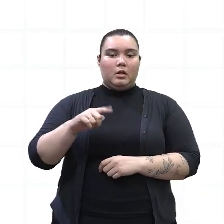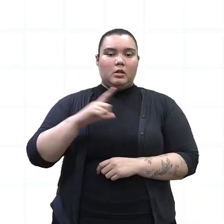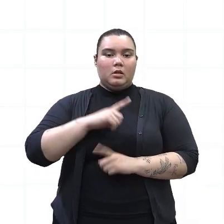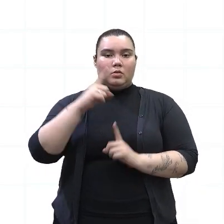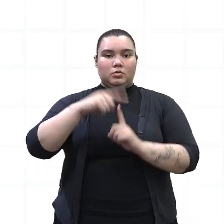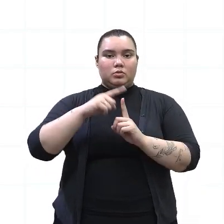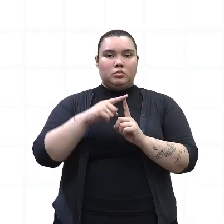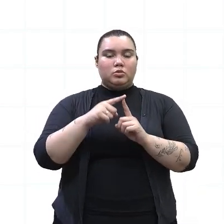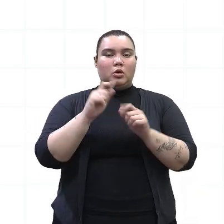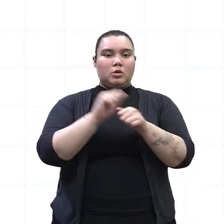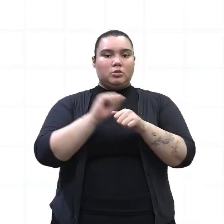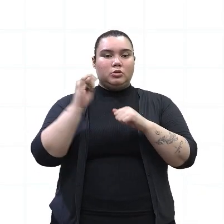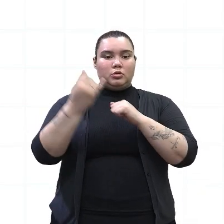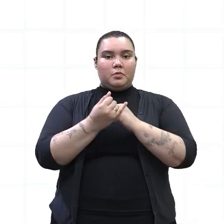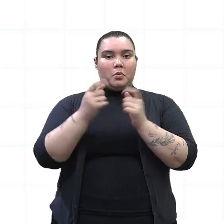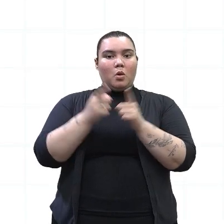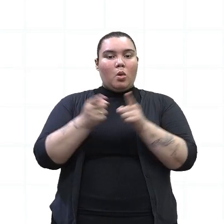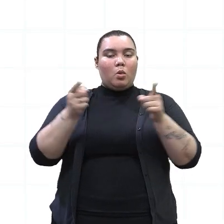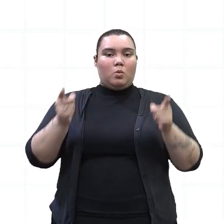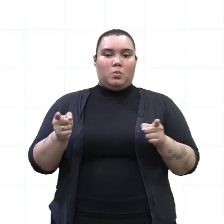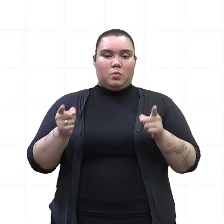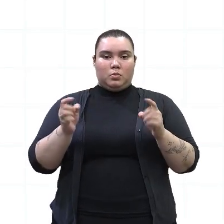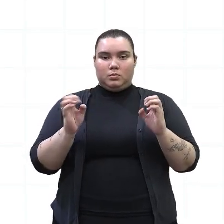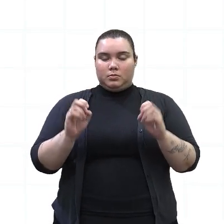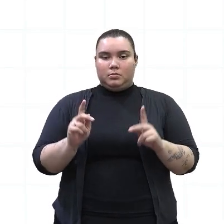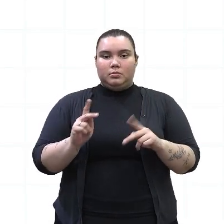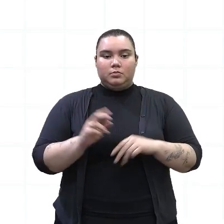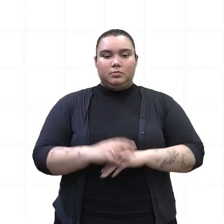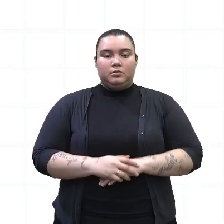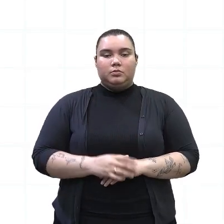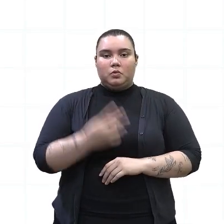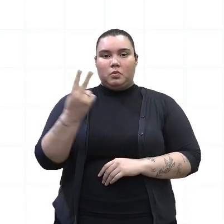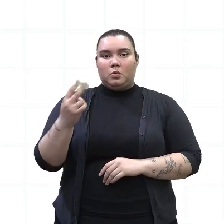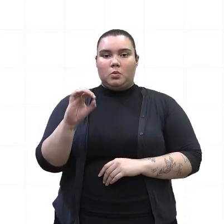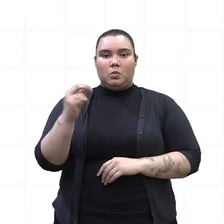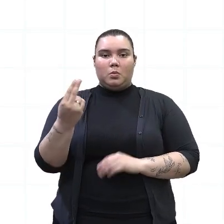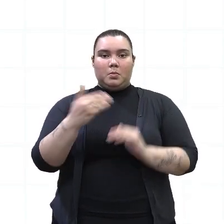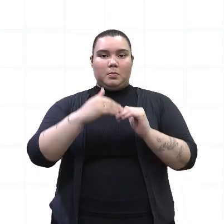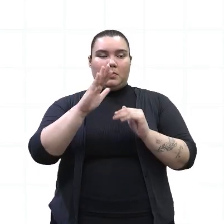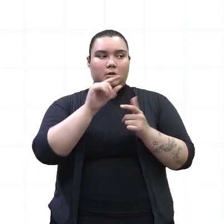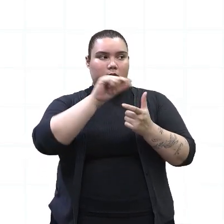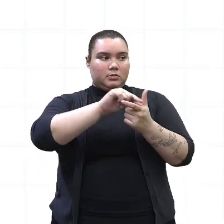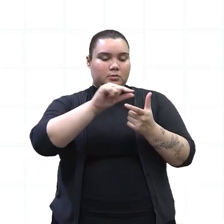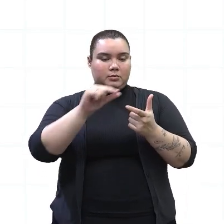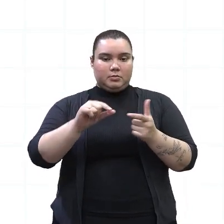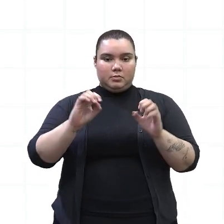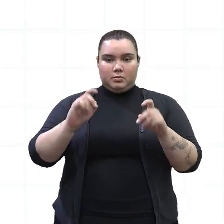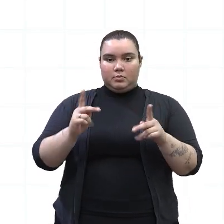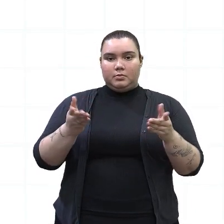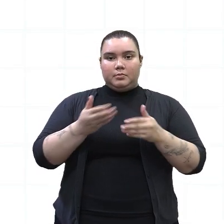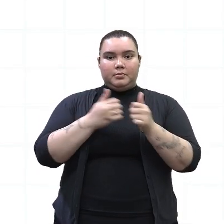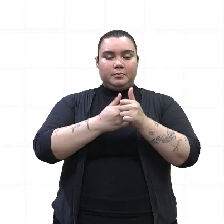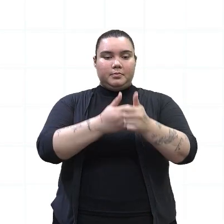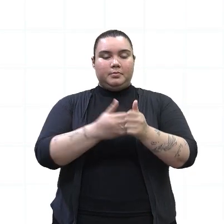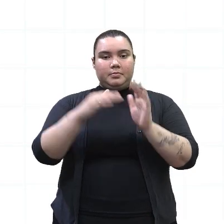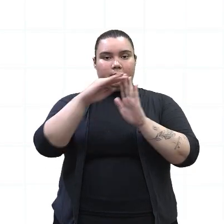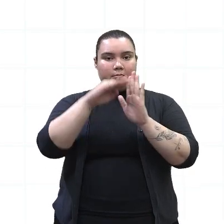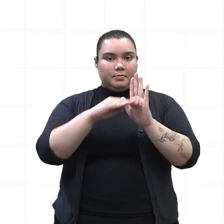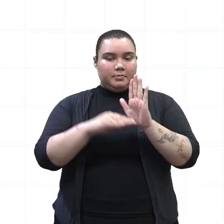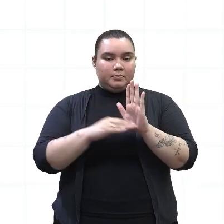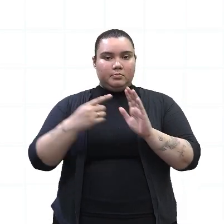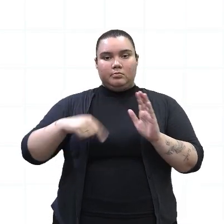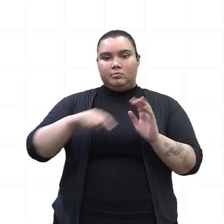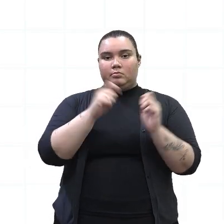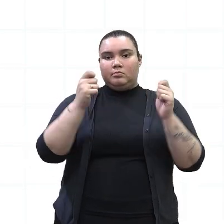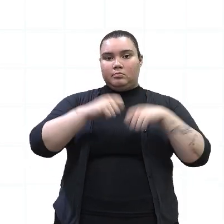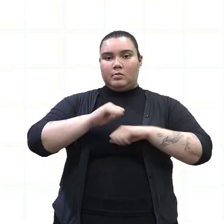que são longos, ok? Com duas ou mais sílabas. Então, vamos acompanhar aqui no passo a passo para que vocês